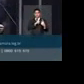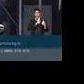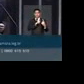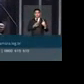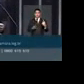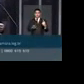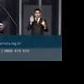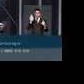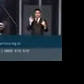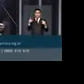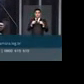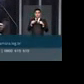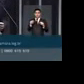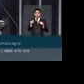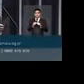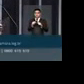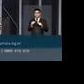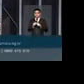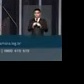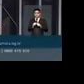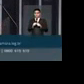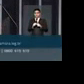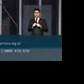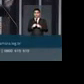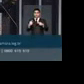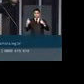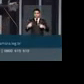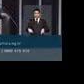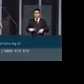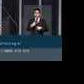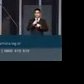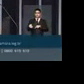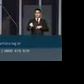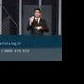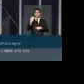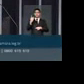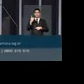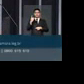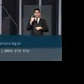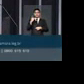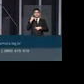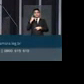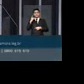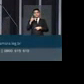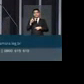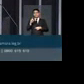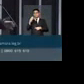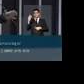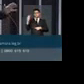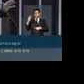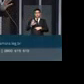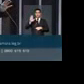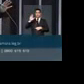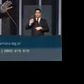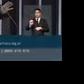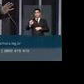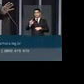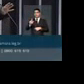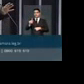estava apto a disputar e derrotar o então candidato Sérgio Cabral. Agora,